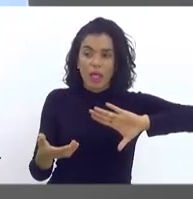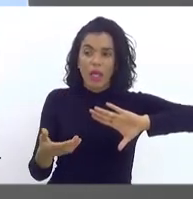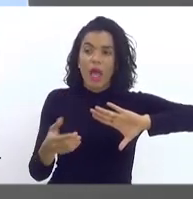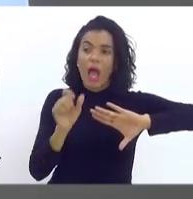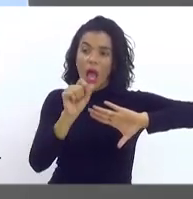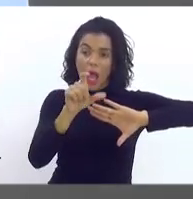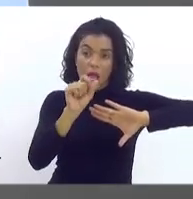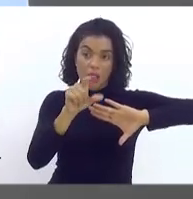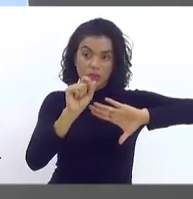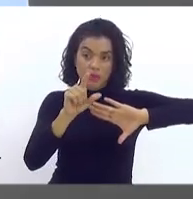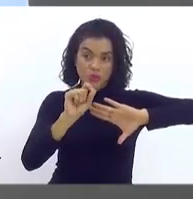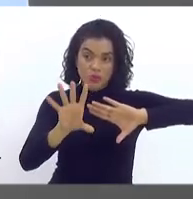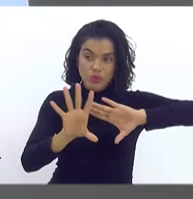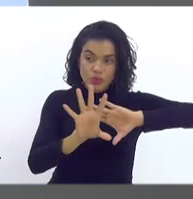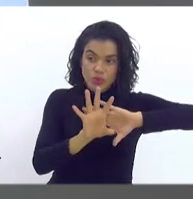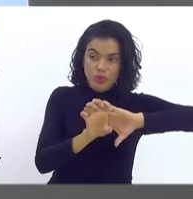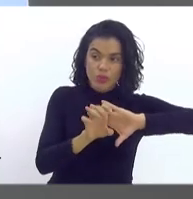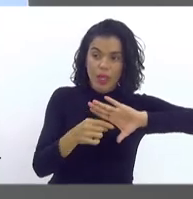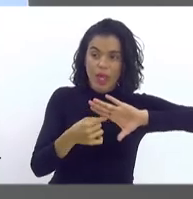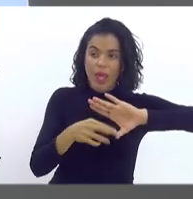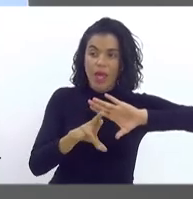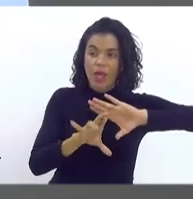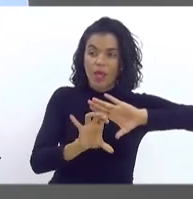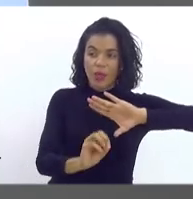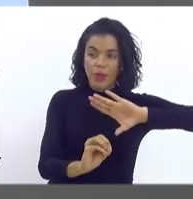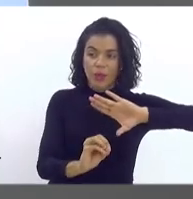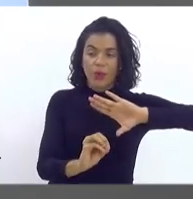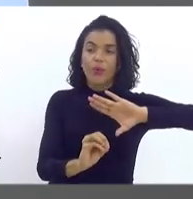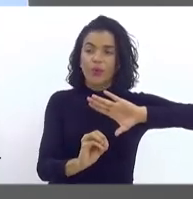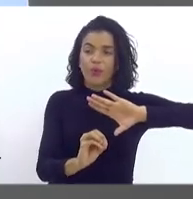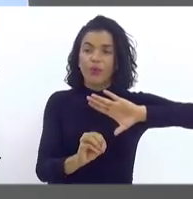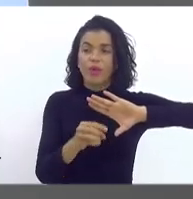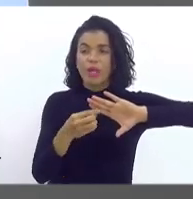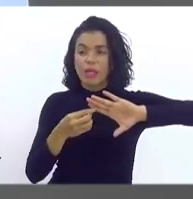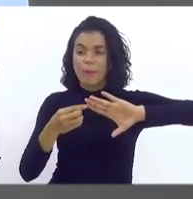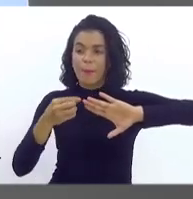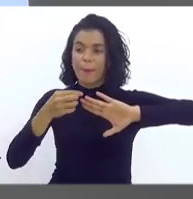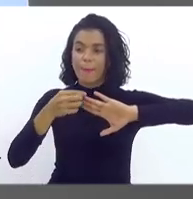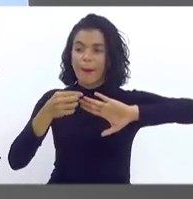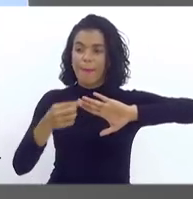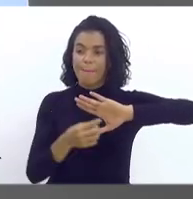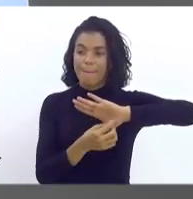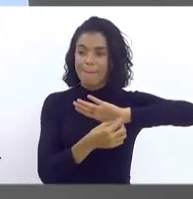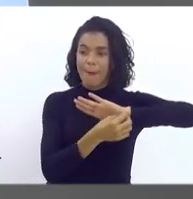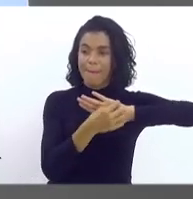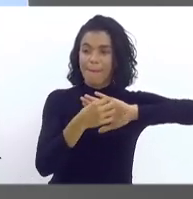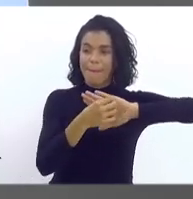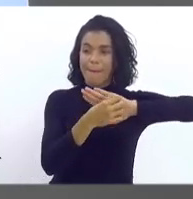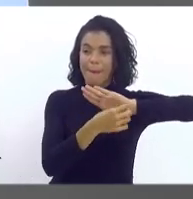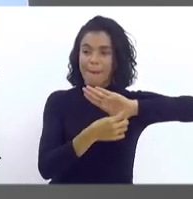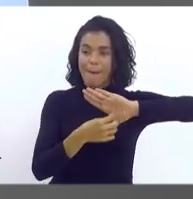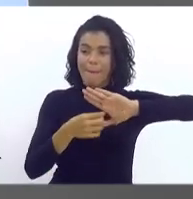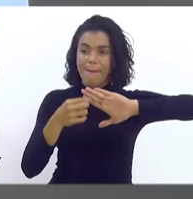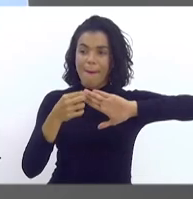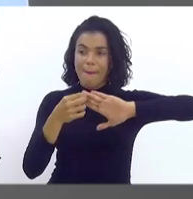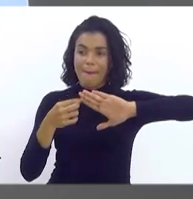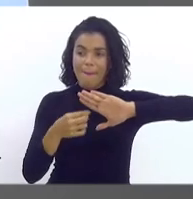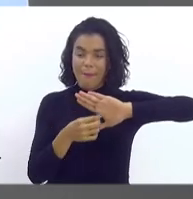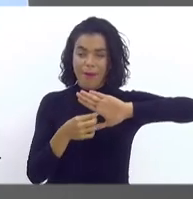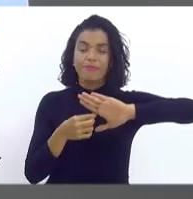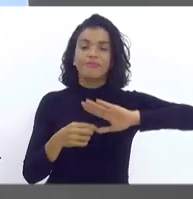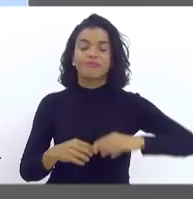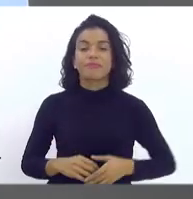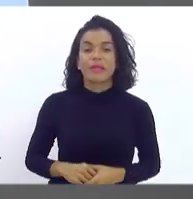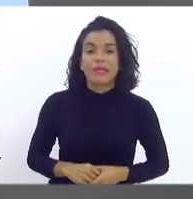azul escura, mais escura, é a rede do Rio de Janeiro, rede de média pressão, e aqui é a área a azul, mais escura, é a área de